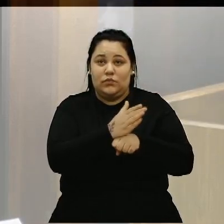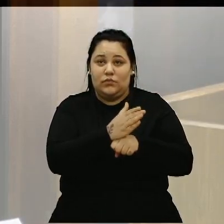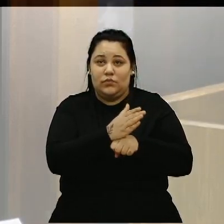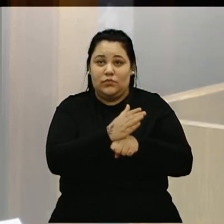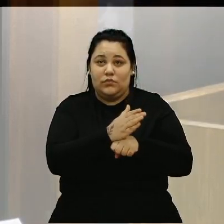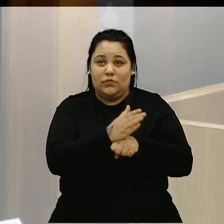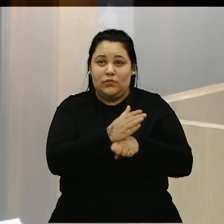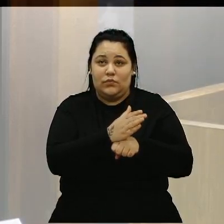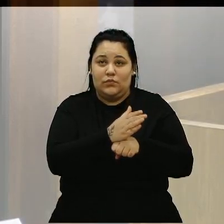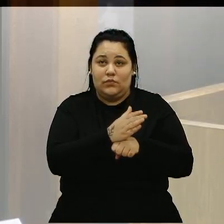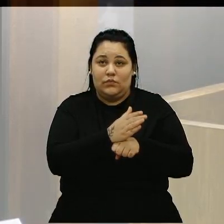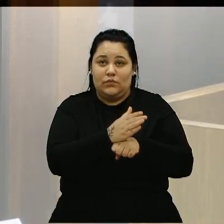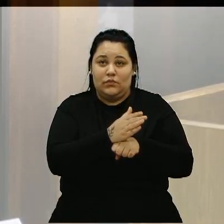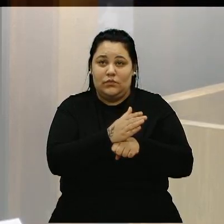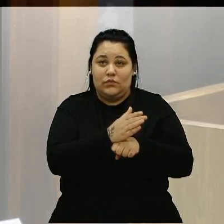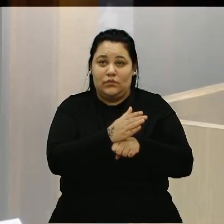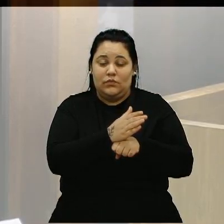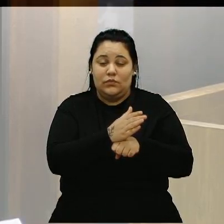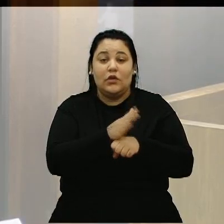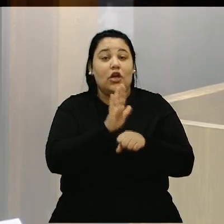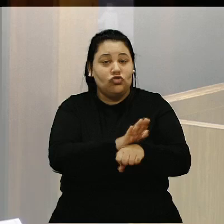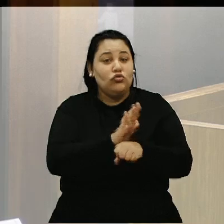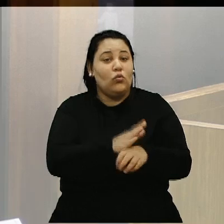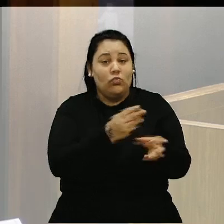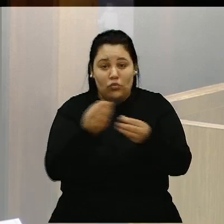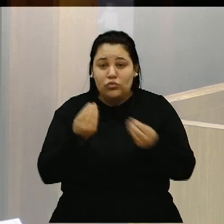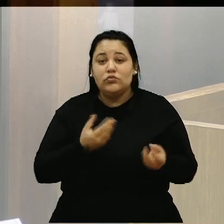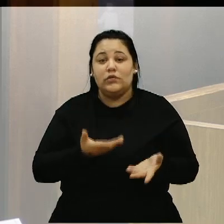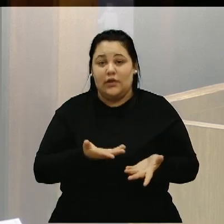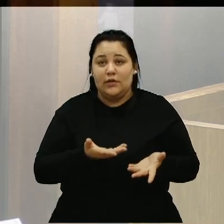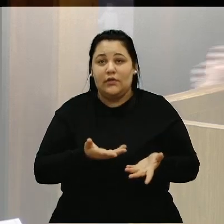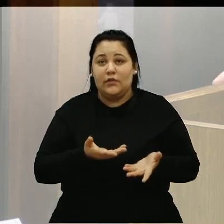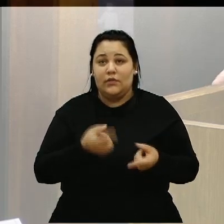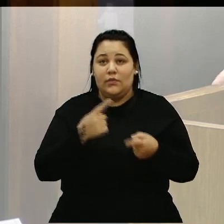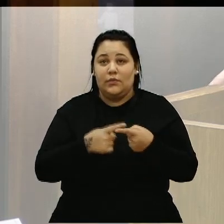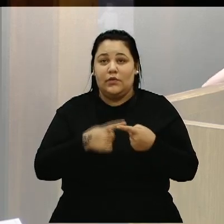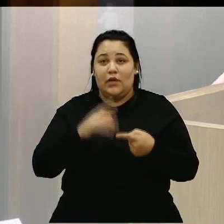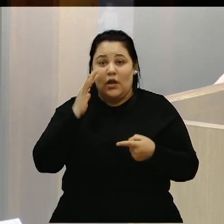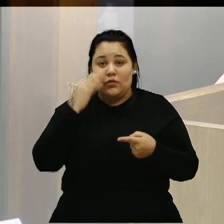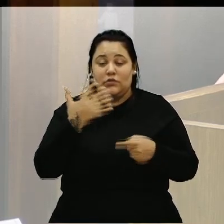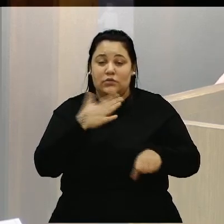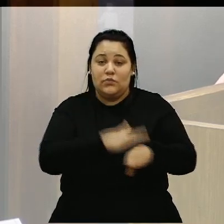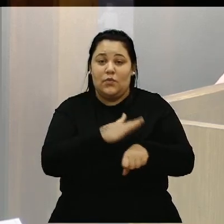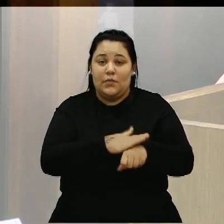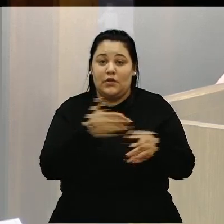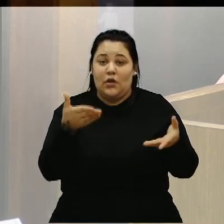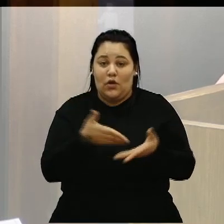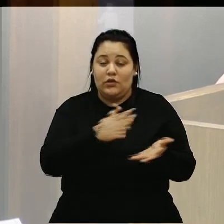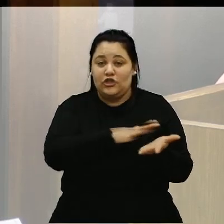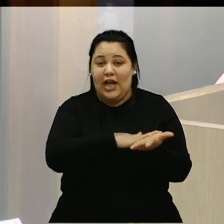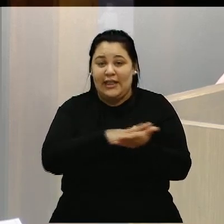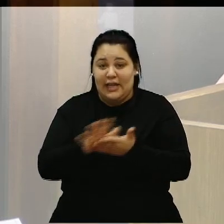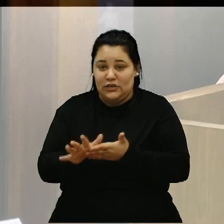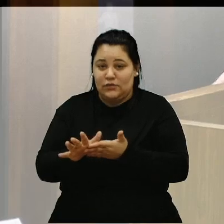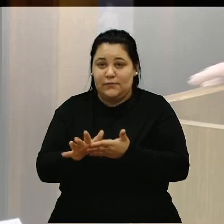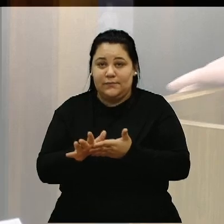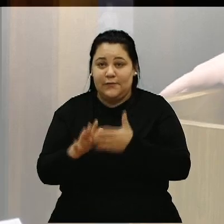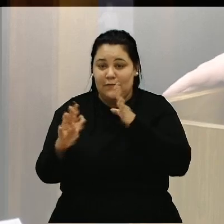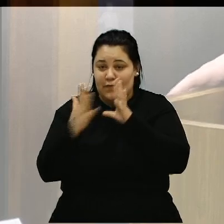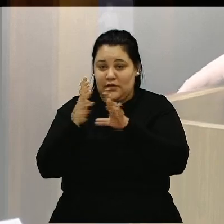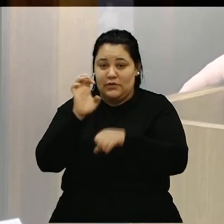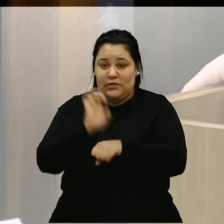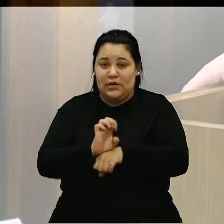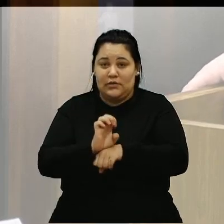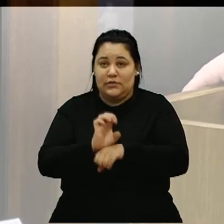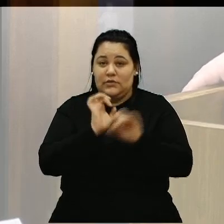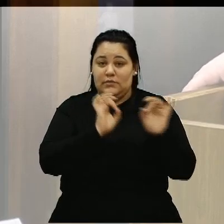muito a calhar para esse atual cenário, esse atual momento que nós estamos passando aqui no nosso estado, em especial